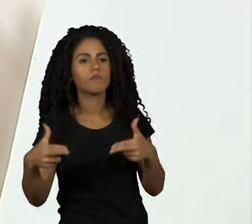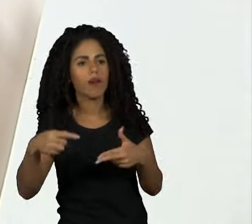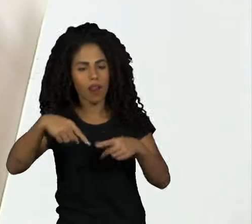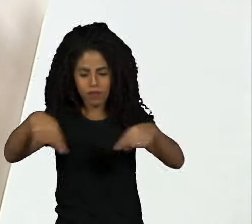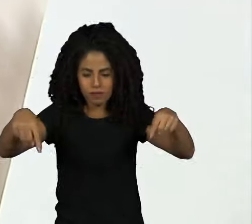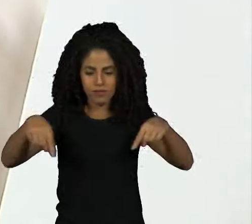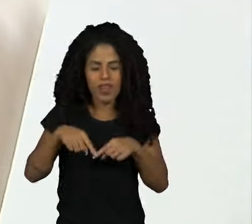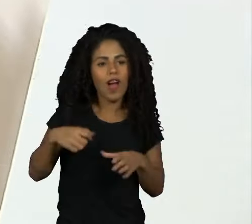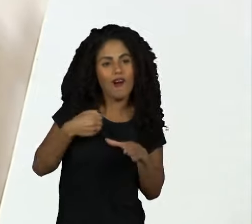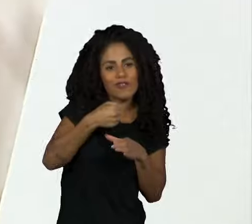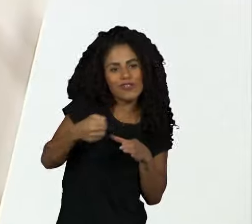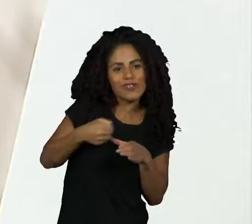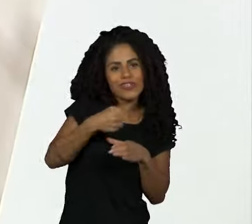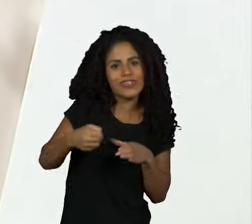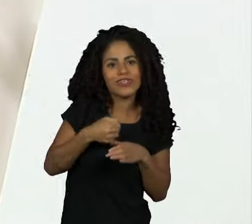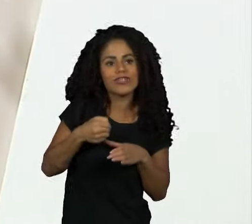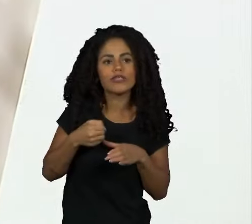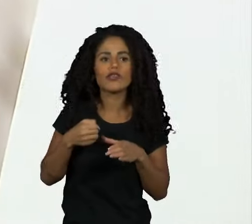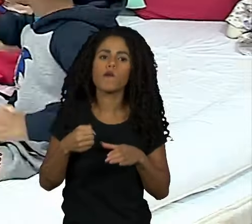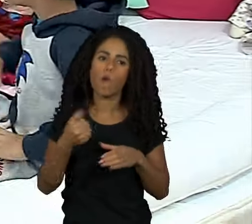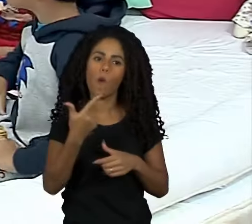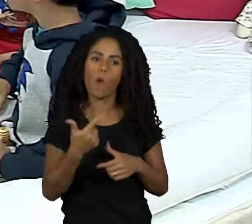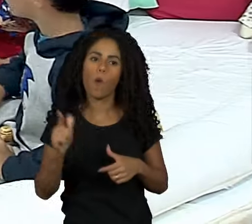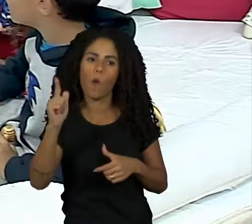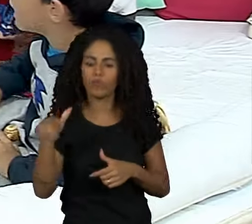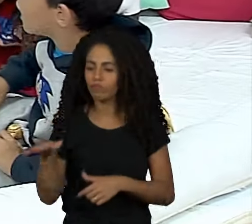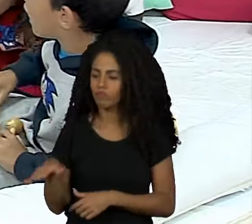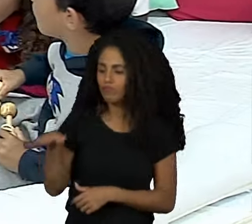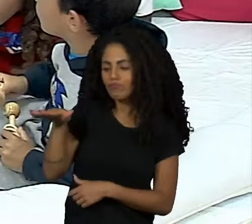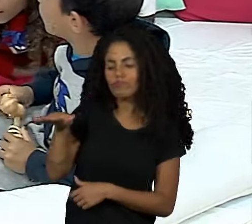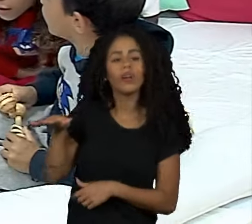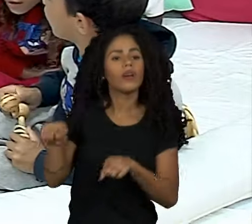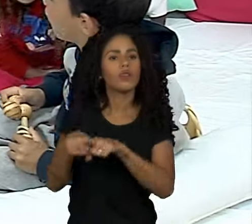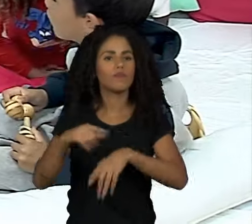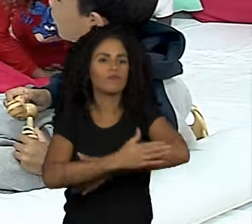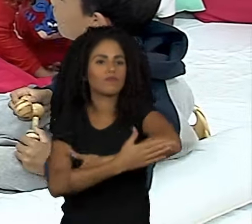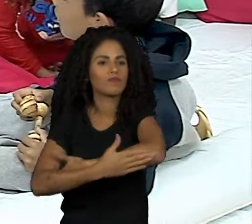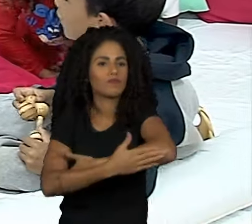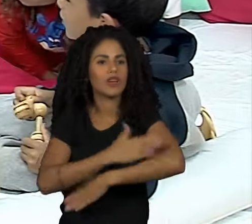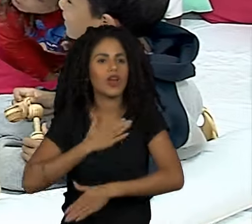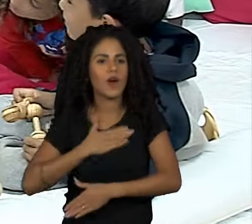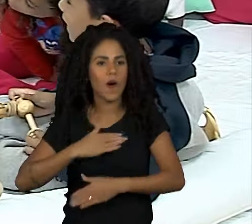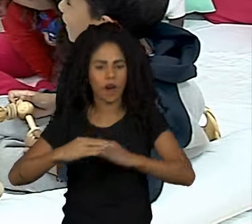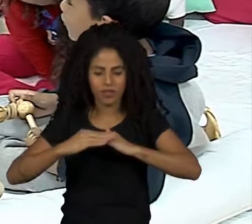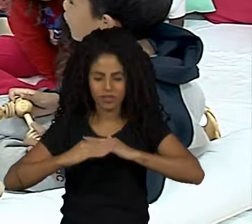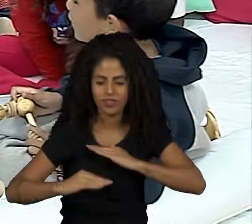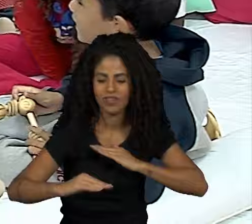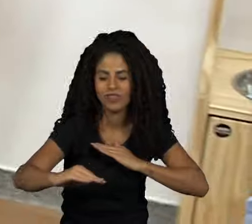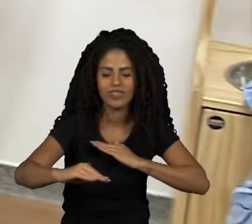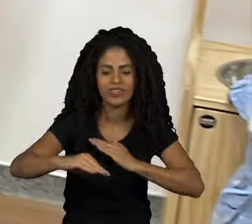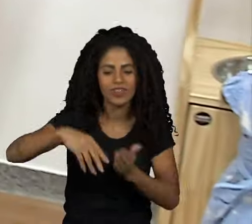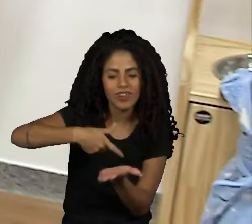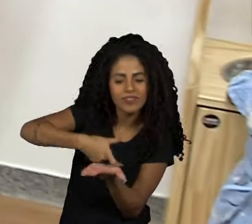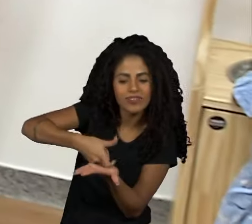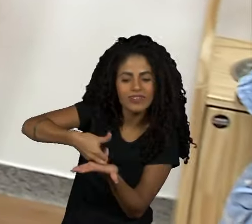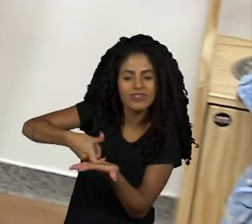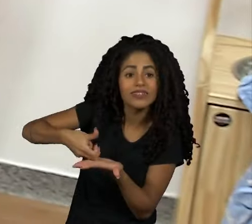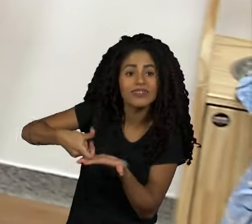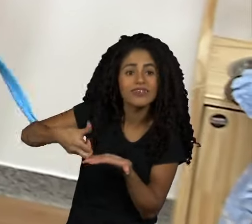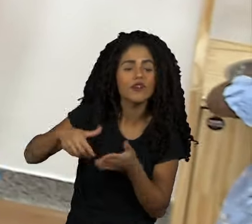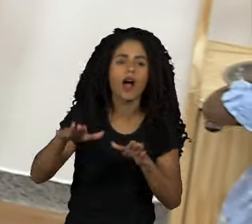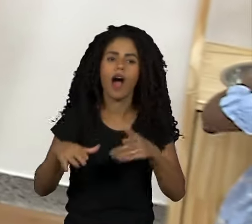que geralmente é um pouquinho, criança um pouquinho maior. E os bebês também adoram ficar ali no tapetinho, na caminha. Já as crianças maiores